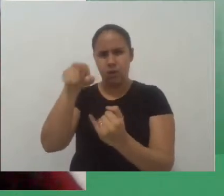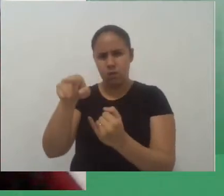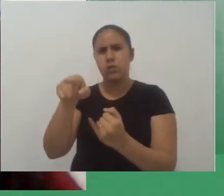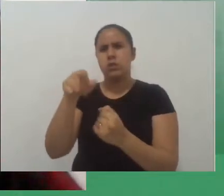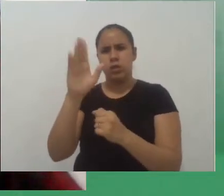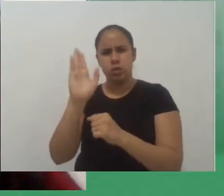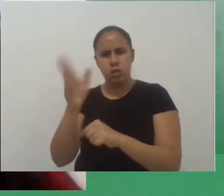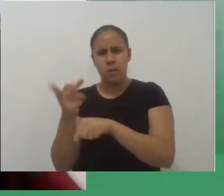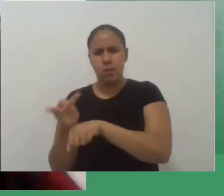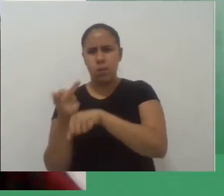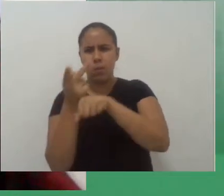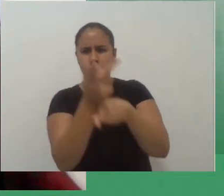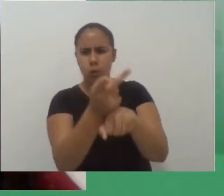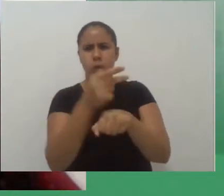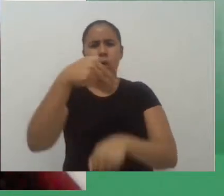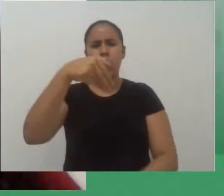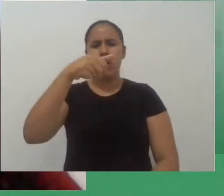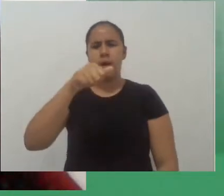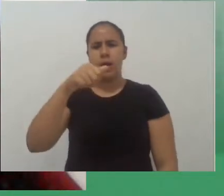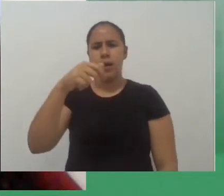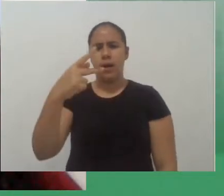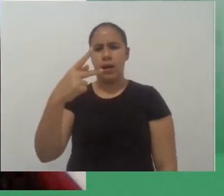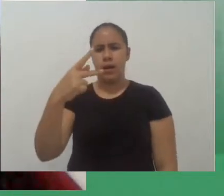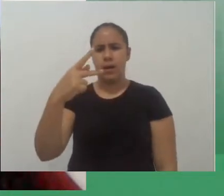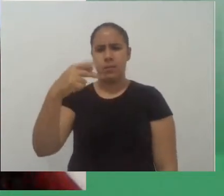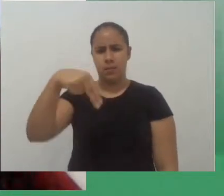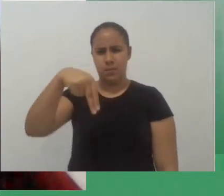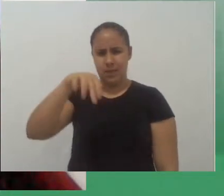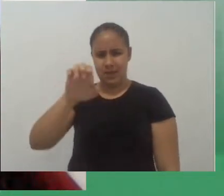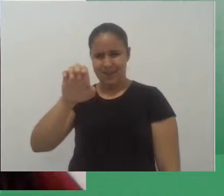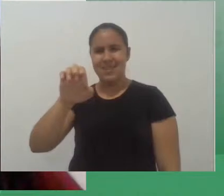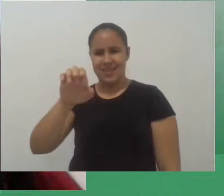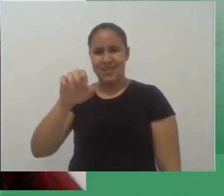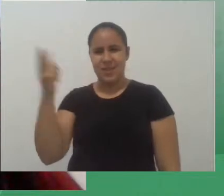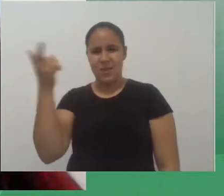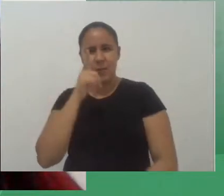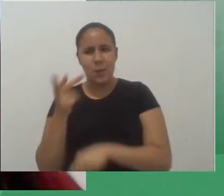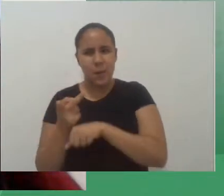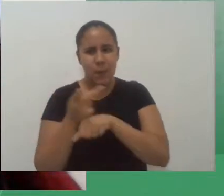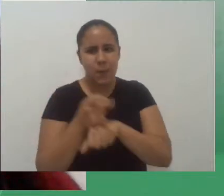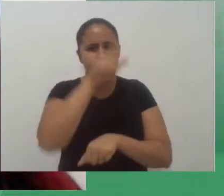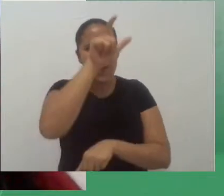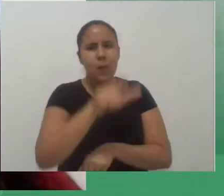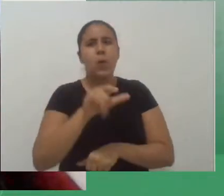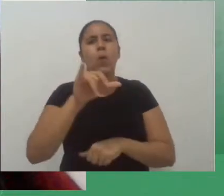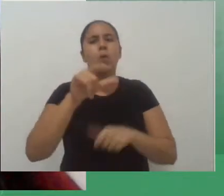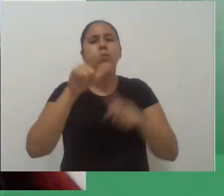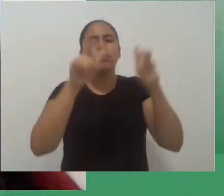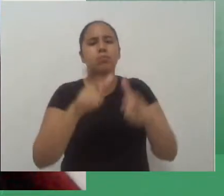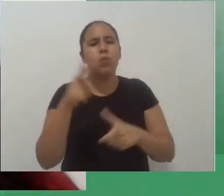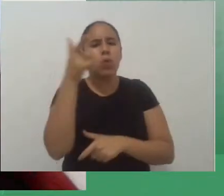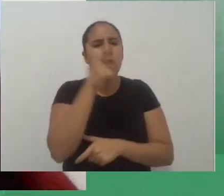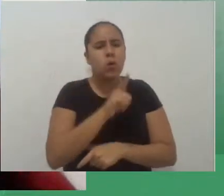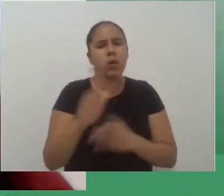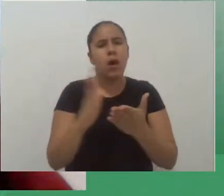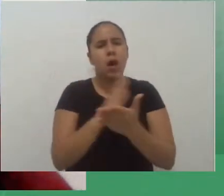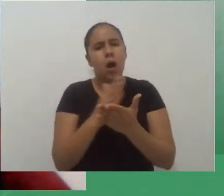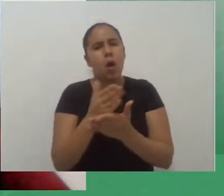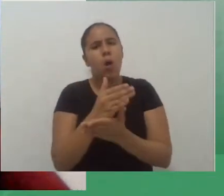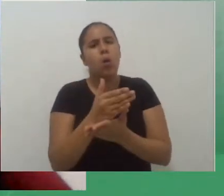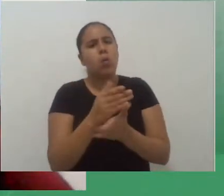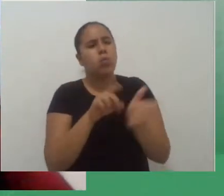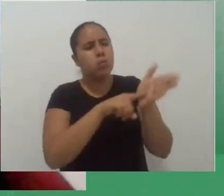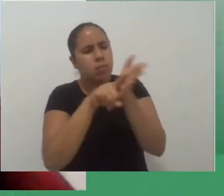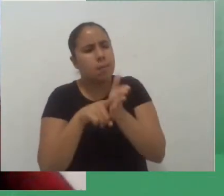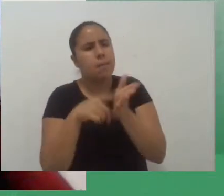para obter algum dado algum dado numérico no que diz respeito à quantidade de alunos